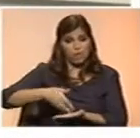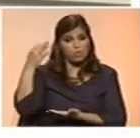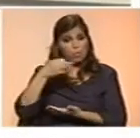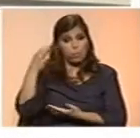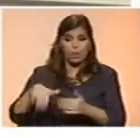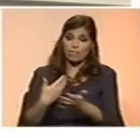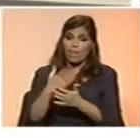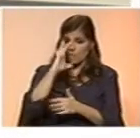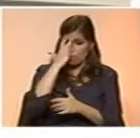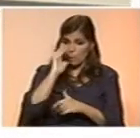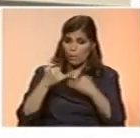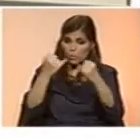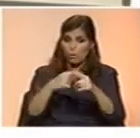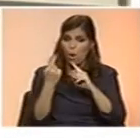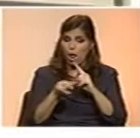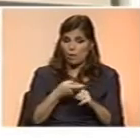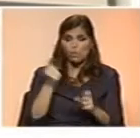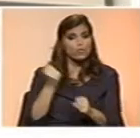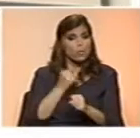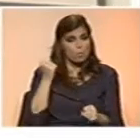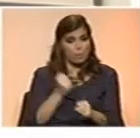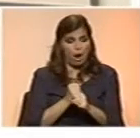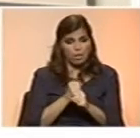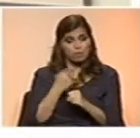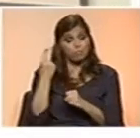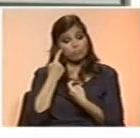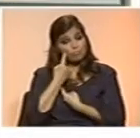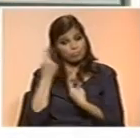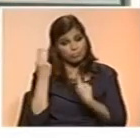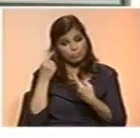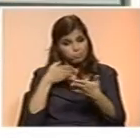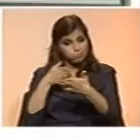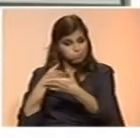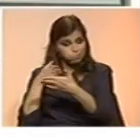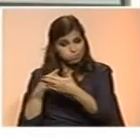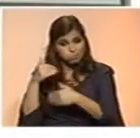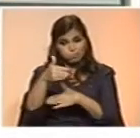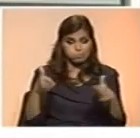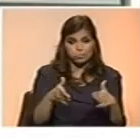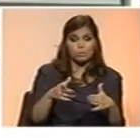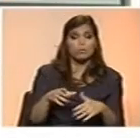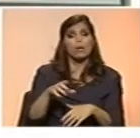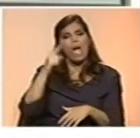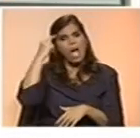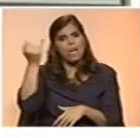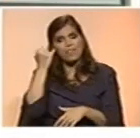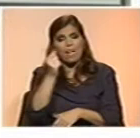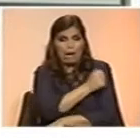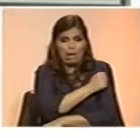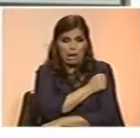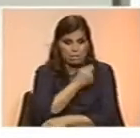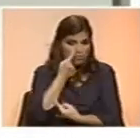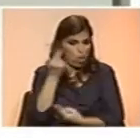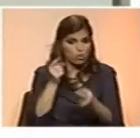até fevereiro do próximo ano. Os trabalhos confrontam-nos com as restrições e limitações que o conceito de lar impõe a grupos